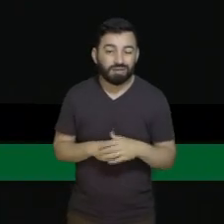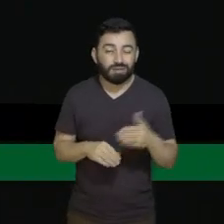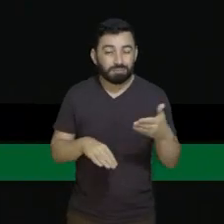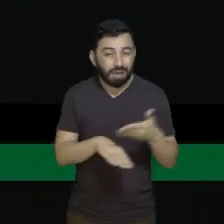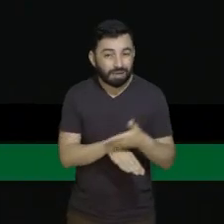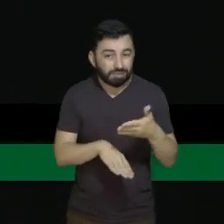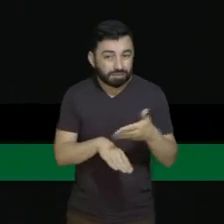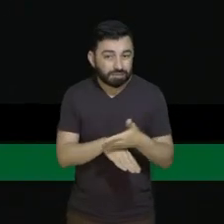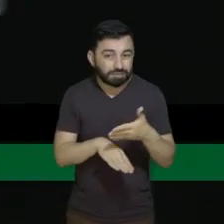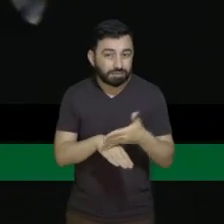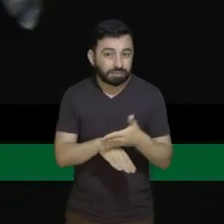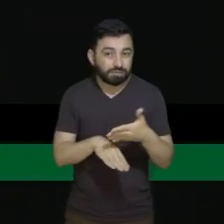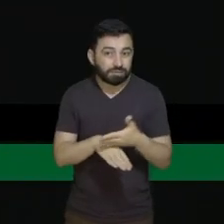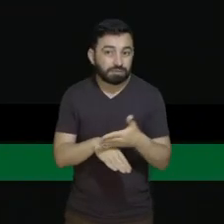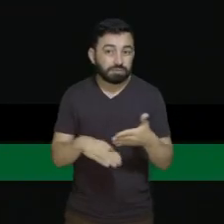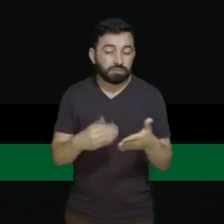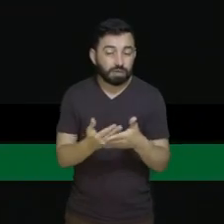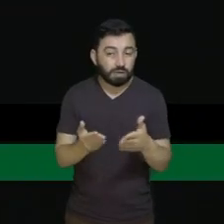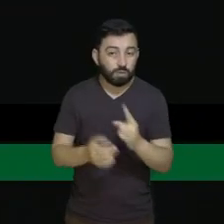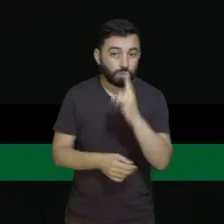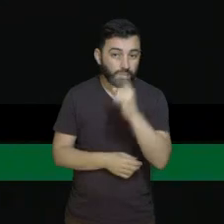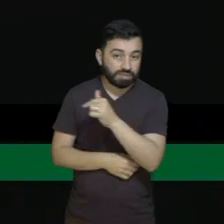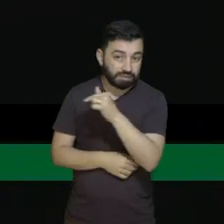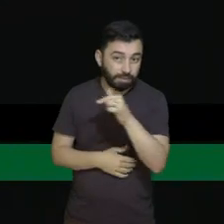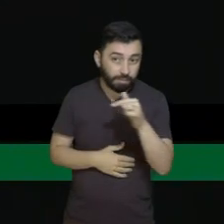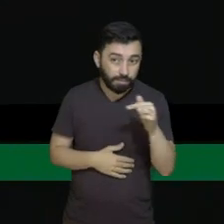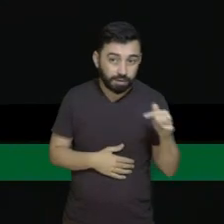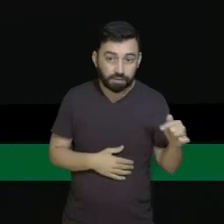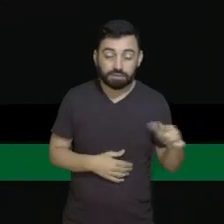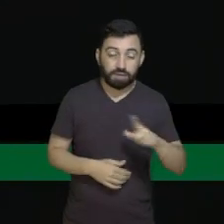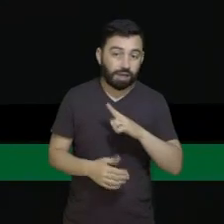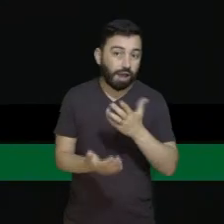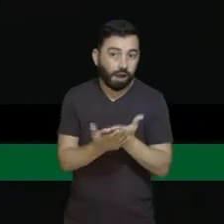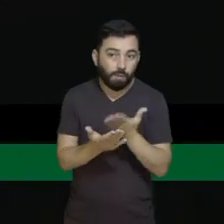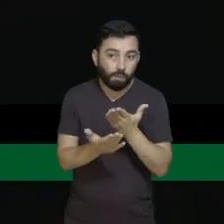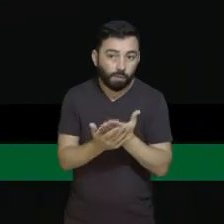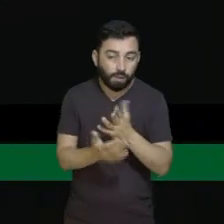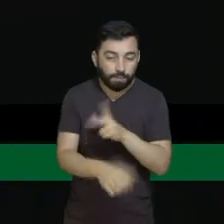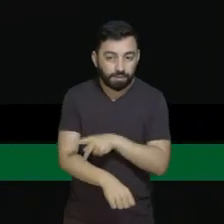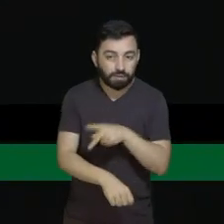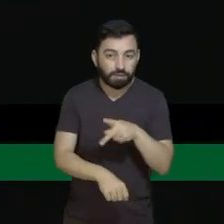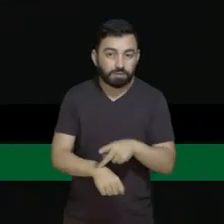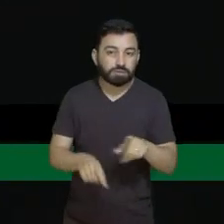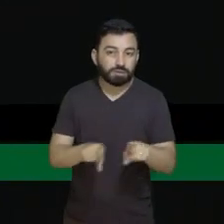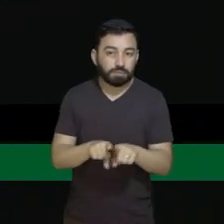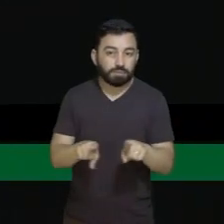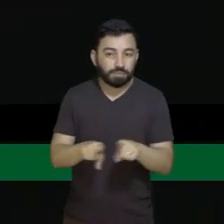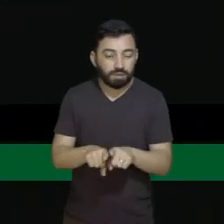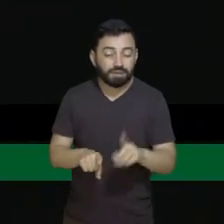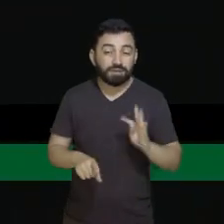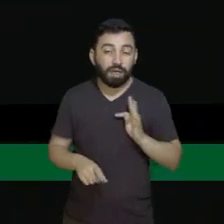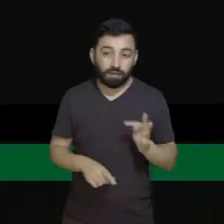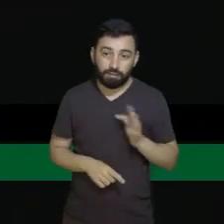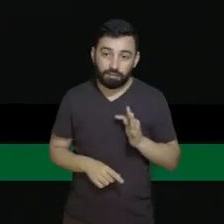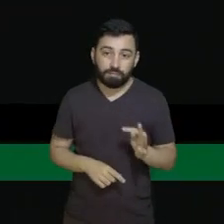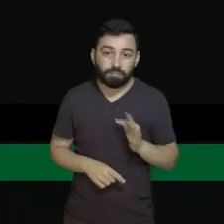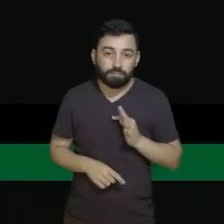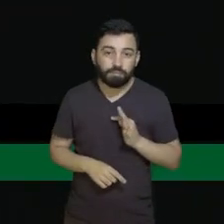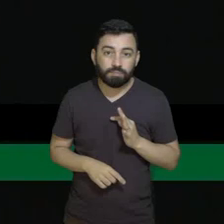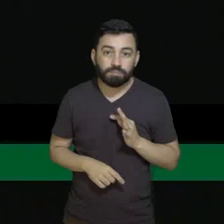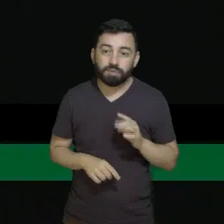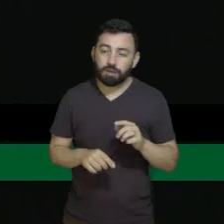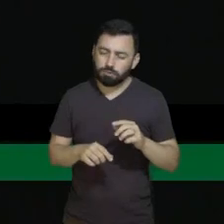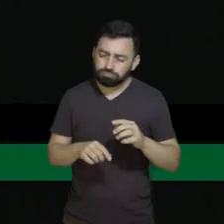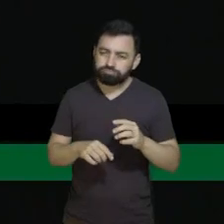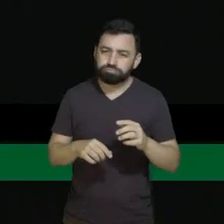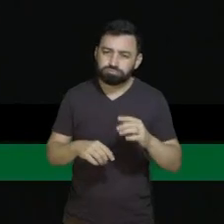participam por uma semana inteira. Tem aulas pedagógicas e tem aulas técnicas que lhes